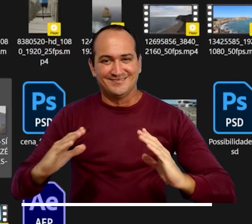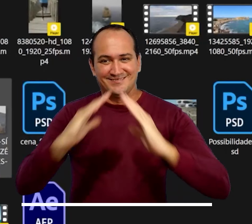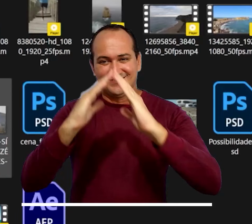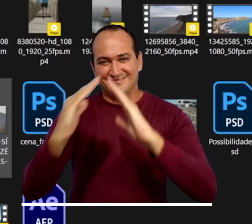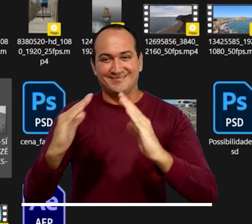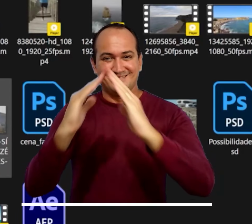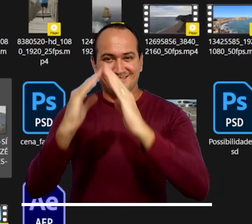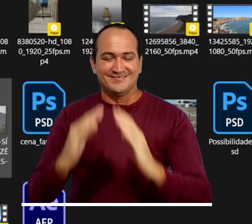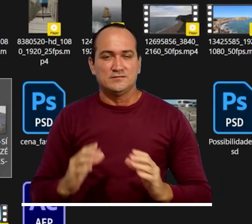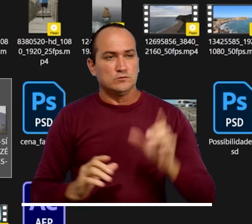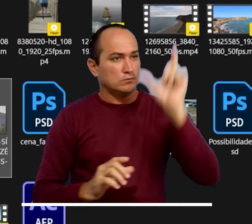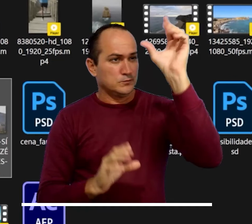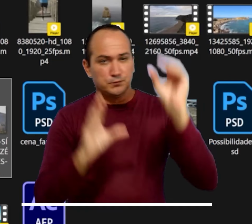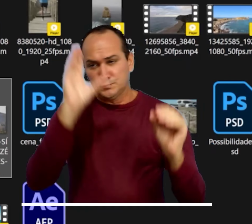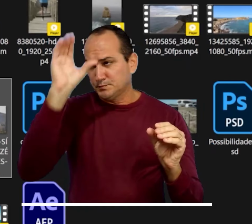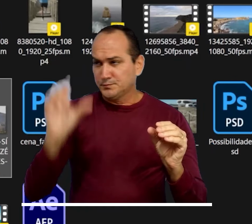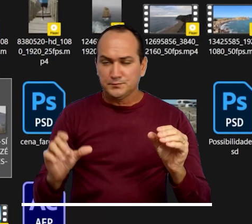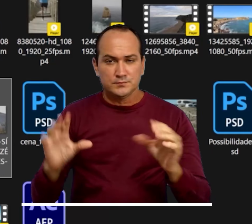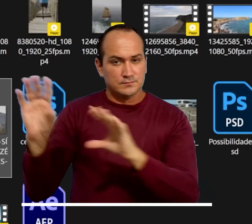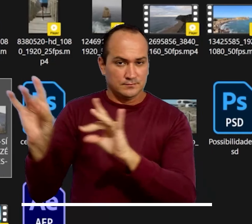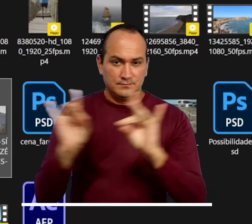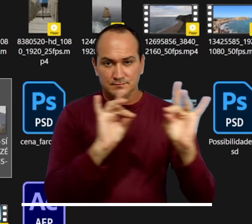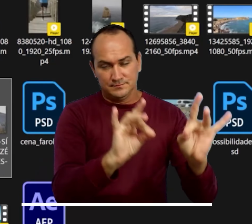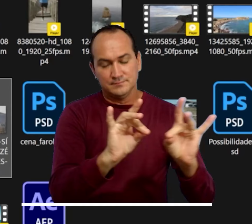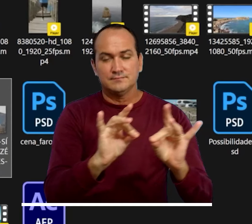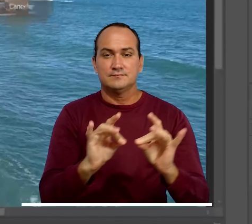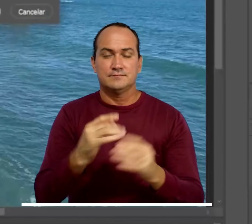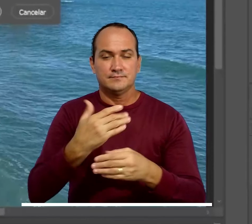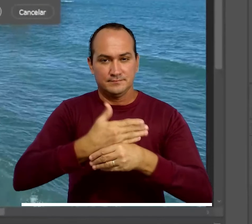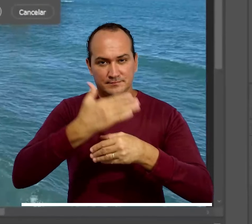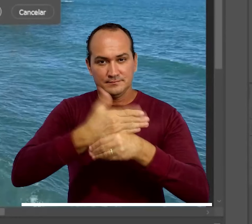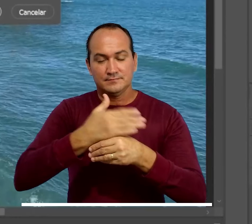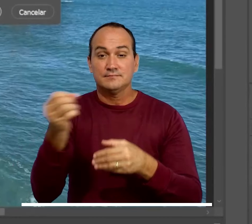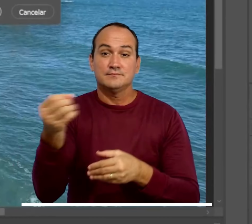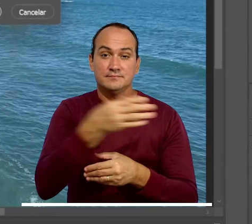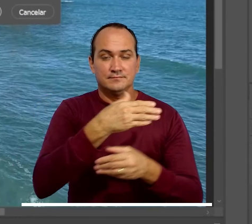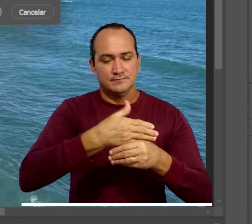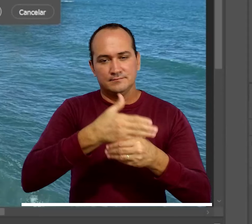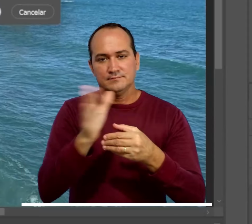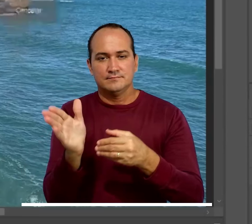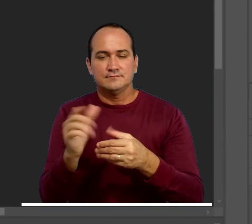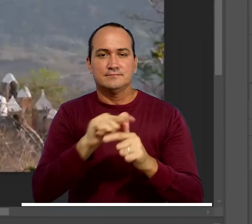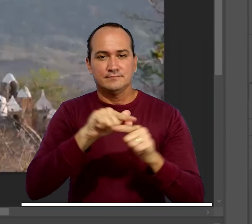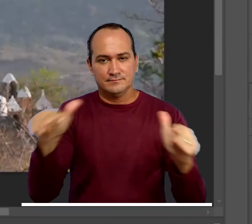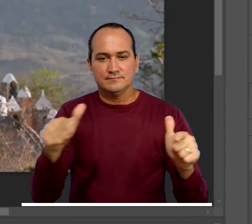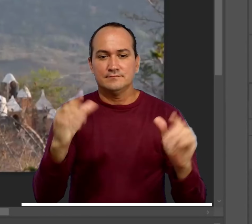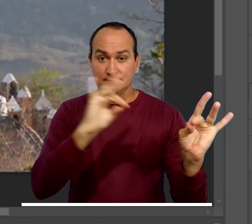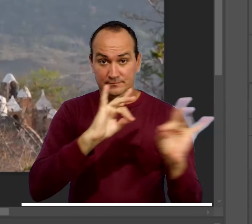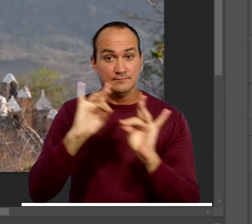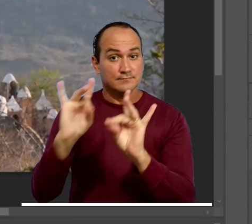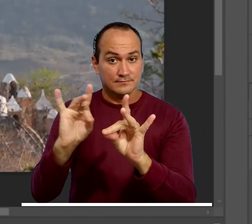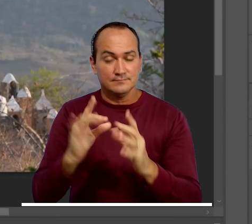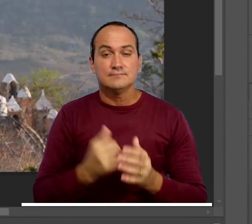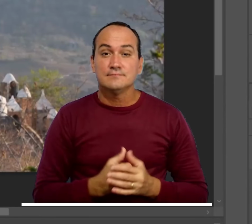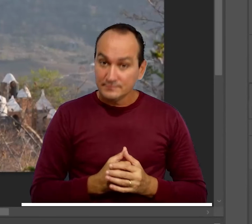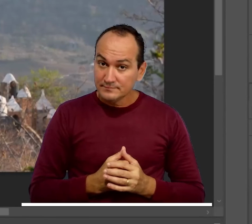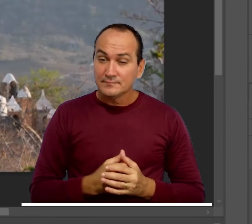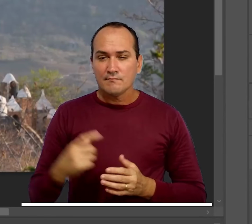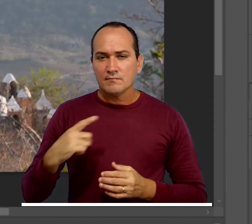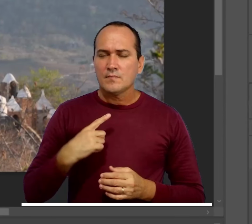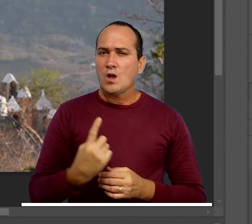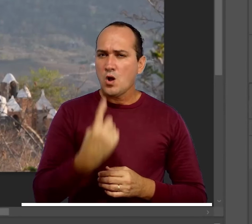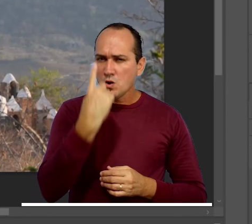para o Photoshop, puxar ela aqui para uma nova aba aqui, porque ele abre numa aba vazia. E aí eu tenho